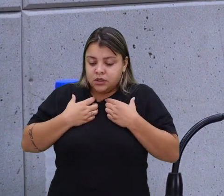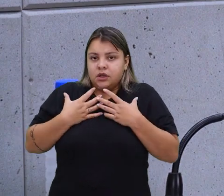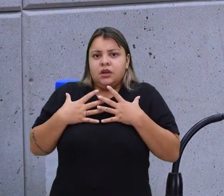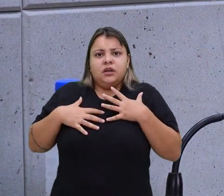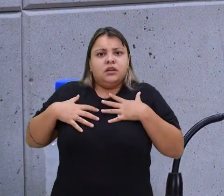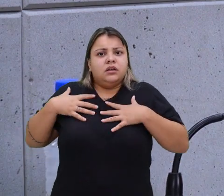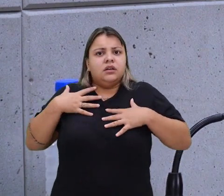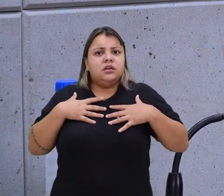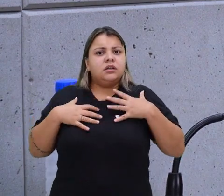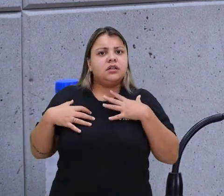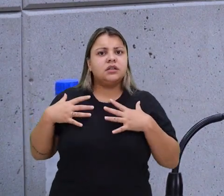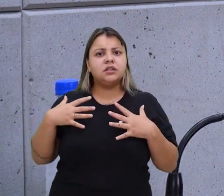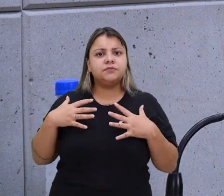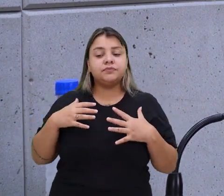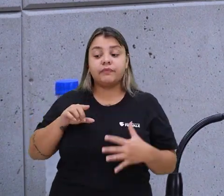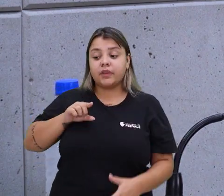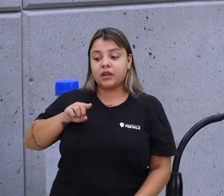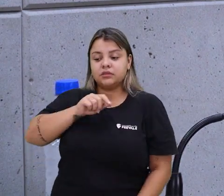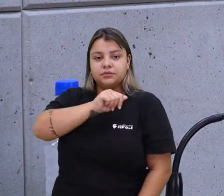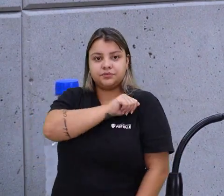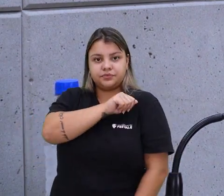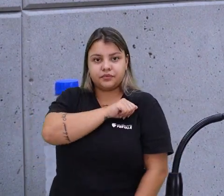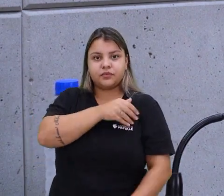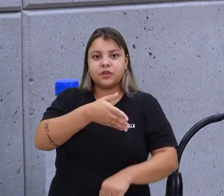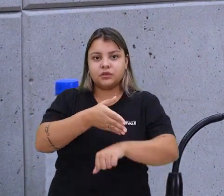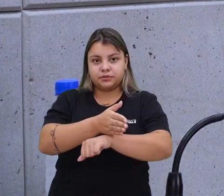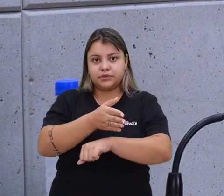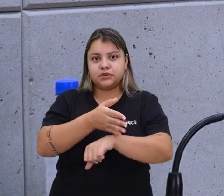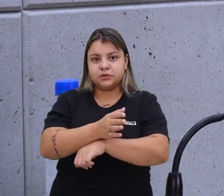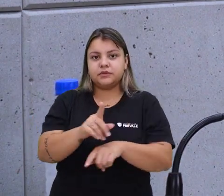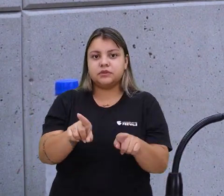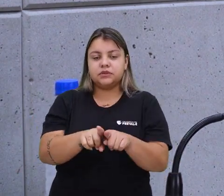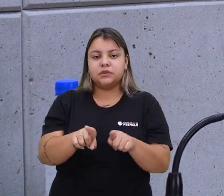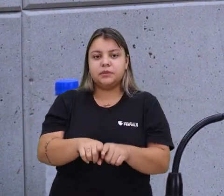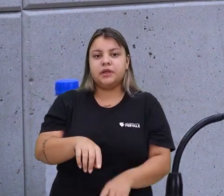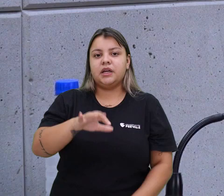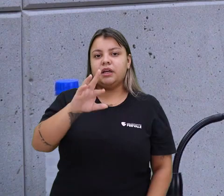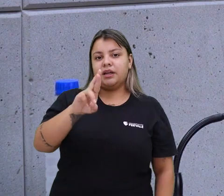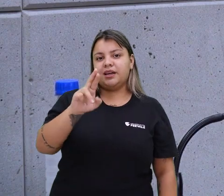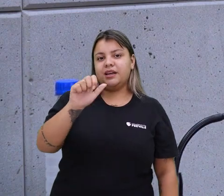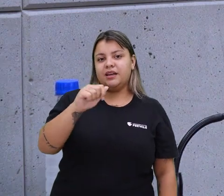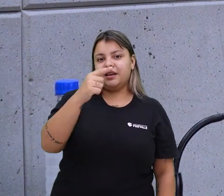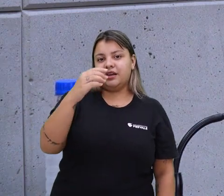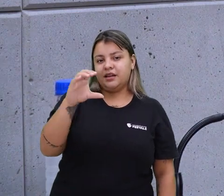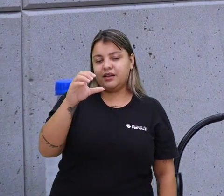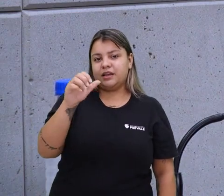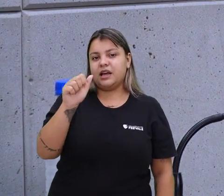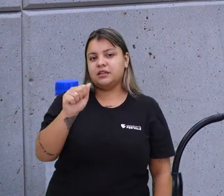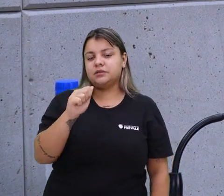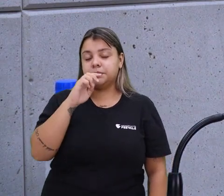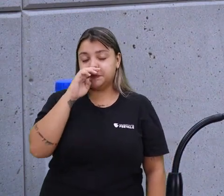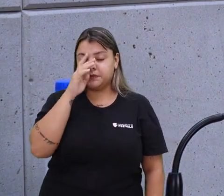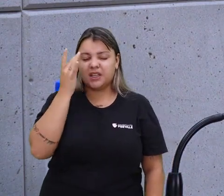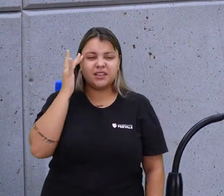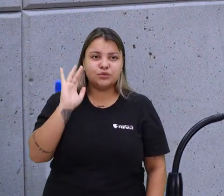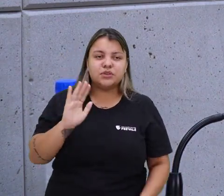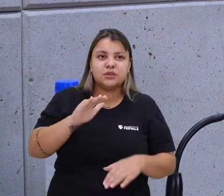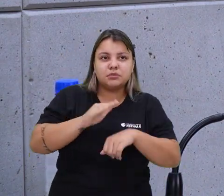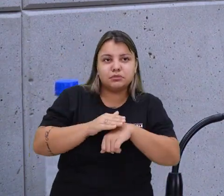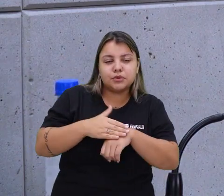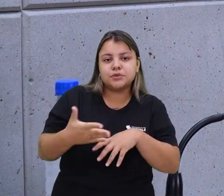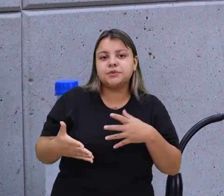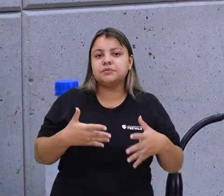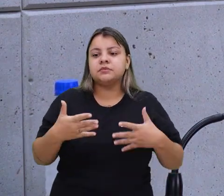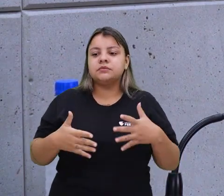despertou essa mesma aluna fazia parte do coletivo raça e eu acho que em algum momento eu não me lembro direito talvez eles